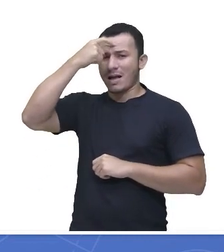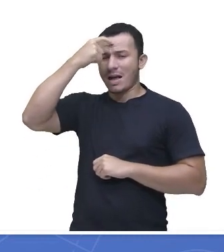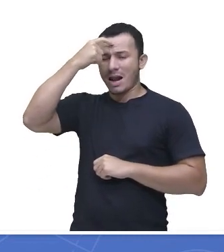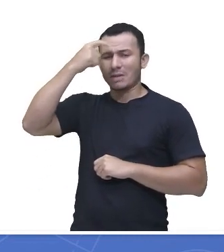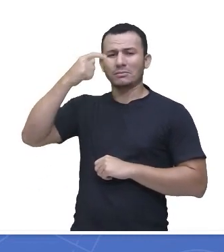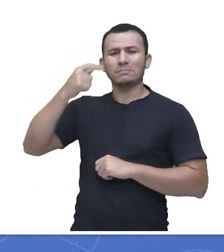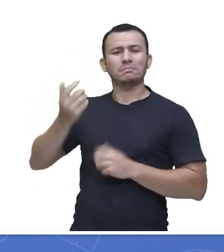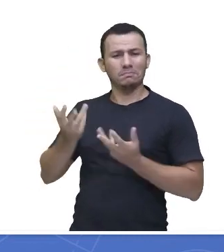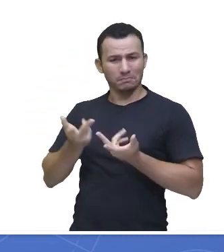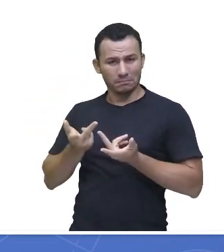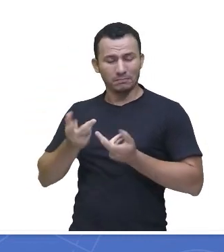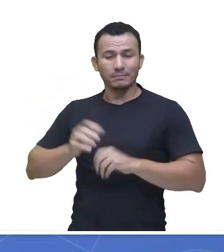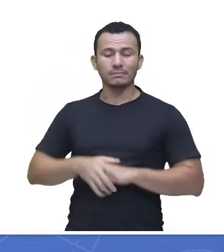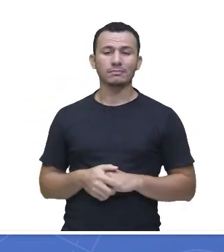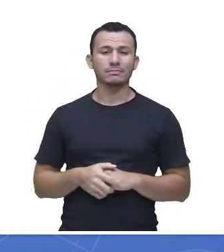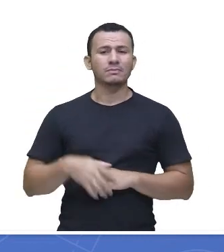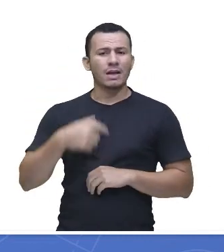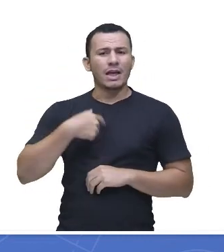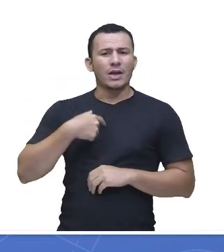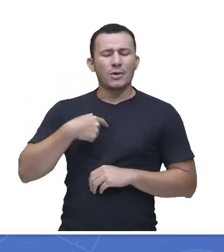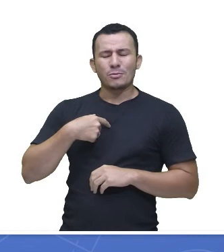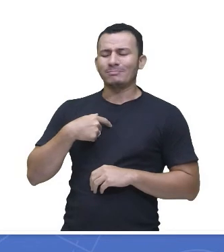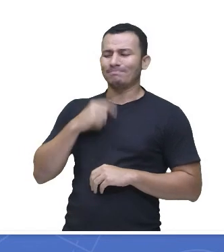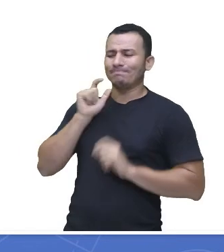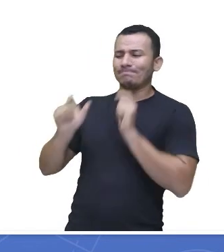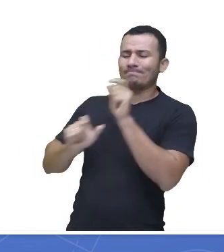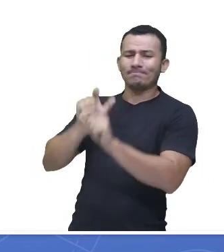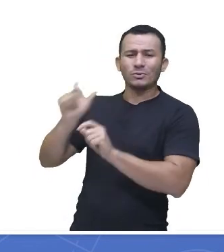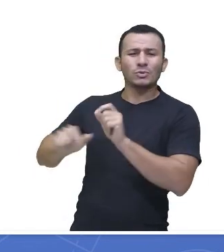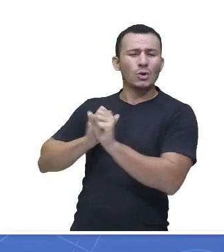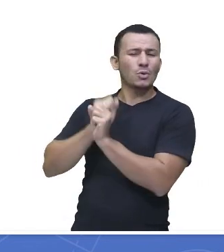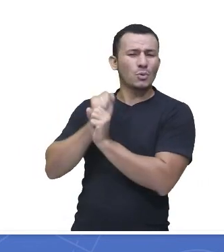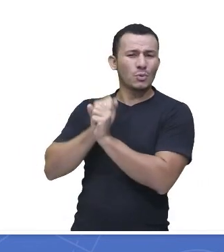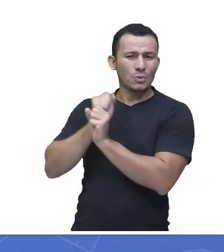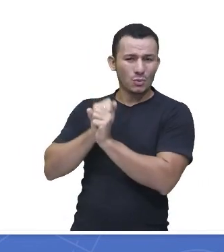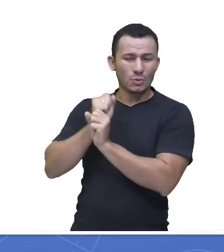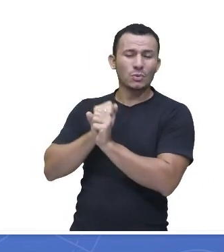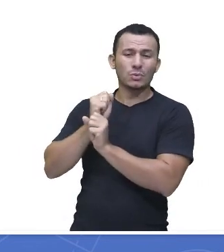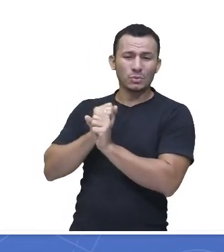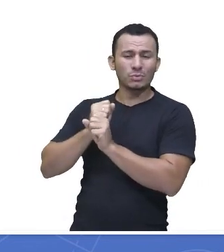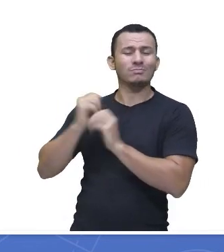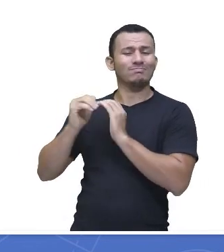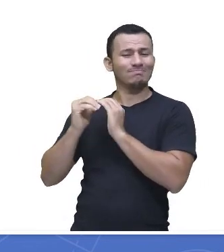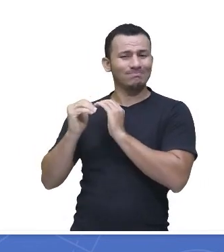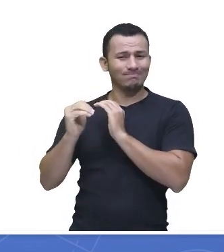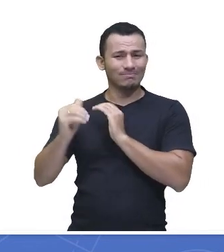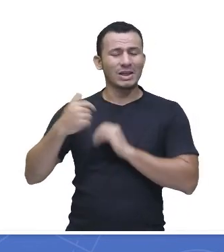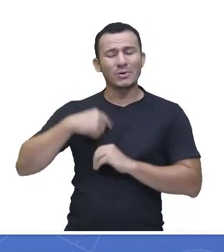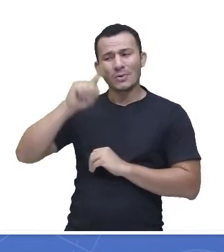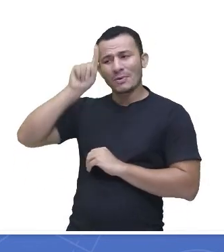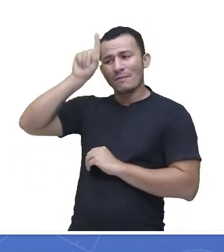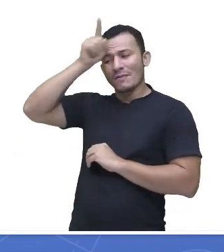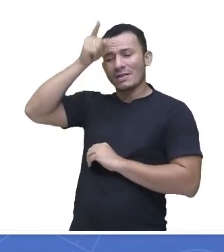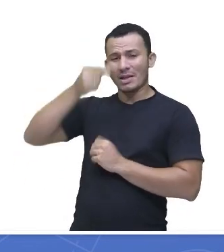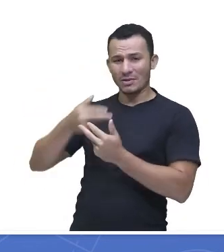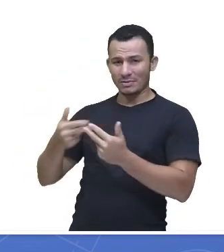honrado. Eu mesmo fui injusto com ele durante os anos que se seguiram ao inventário de meu